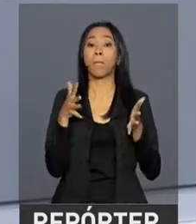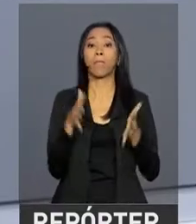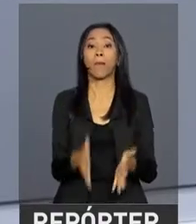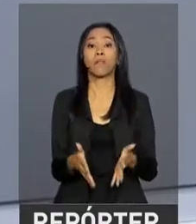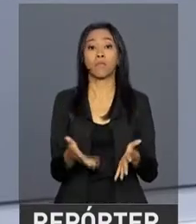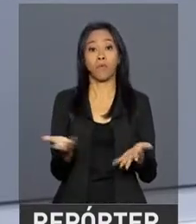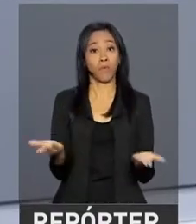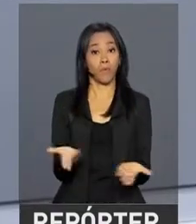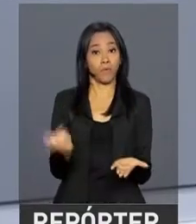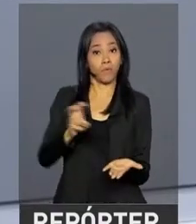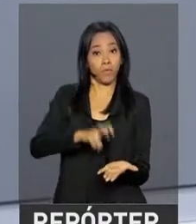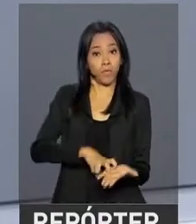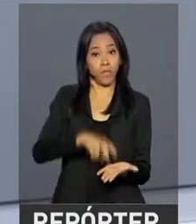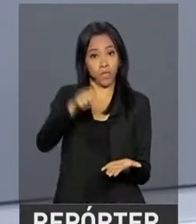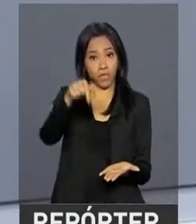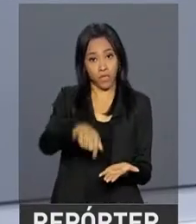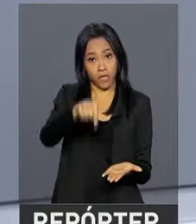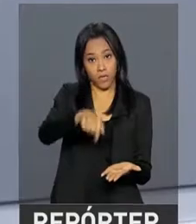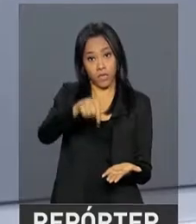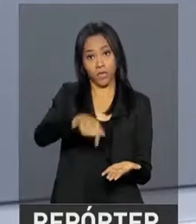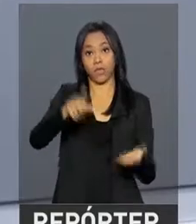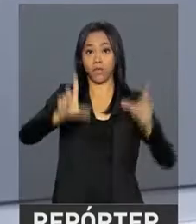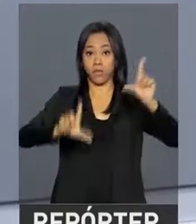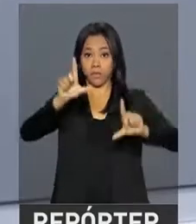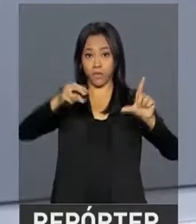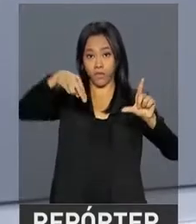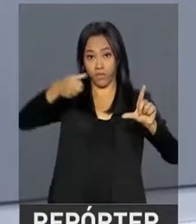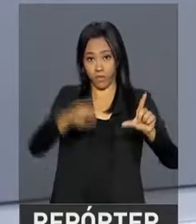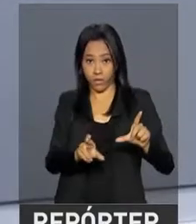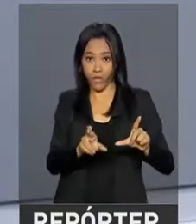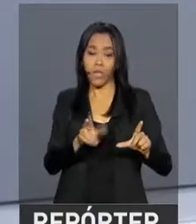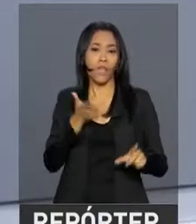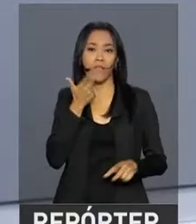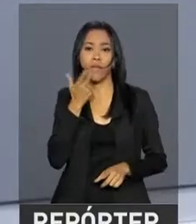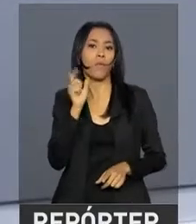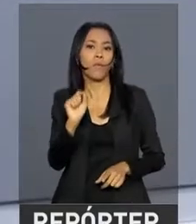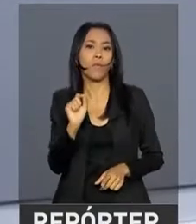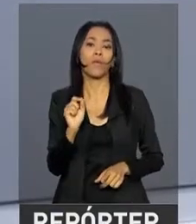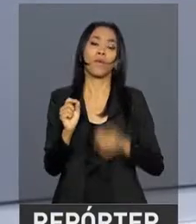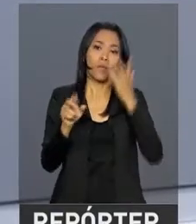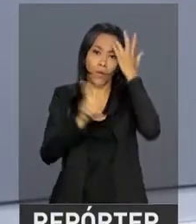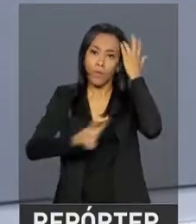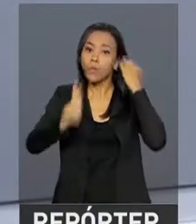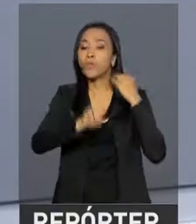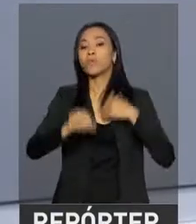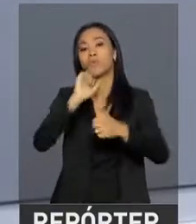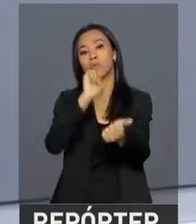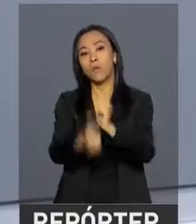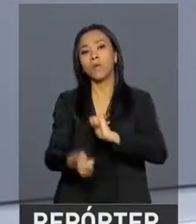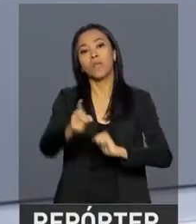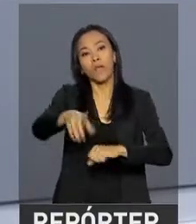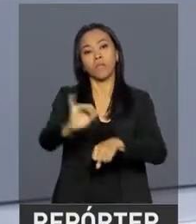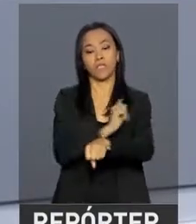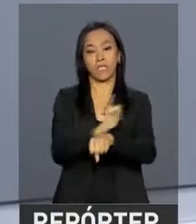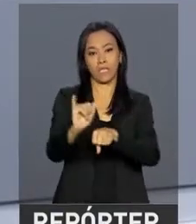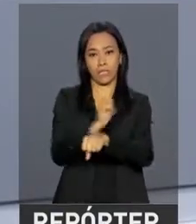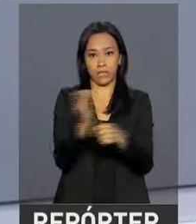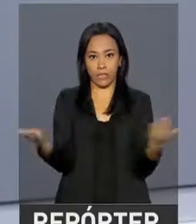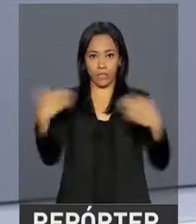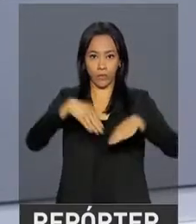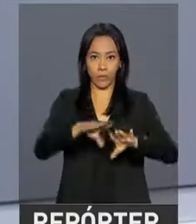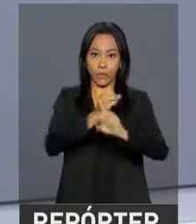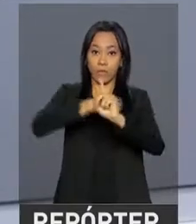nesta manhã do programa por dentro do governo aqui da tv nbr ele defendeu o uso do esporte como ferramenta de inclusão social